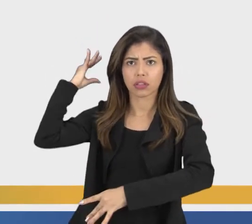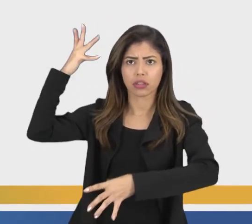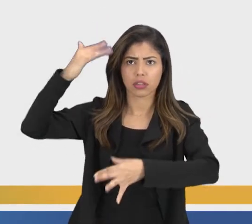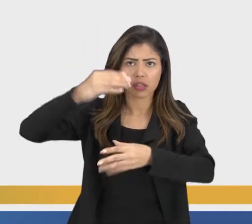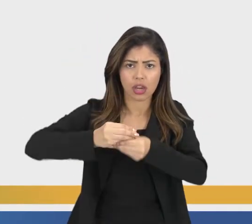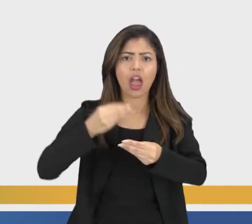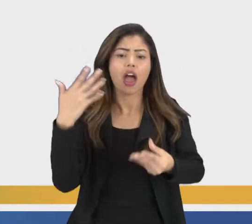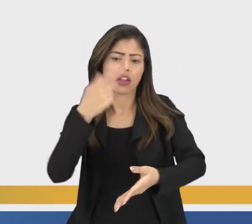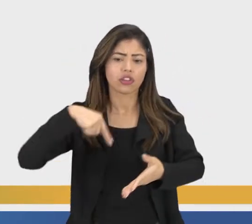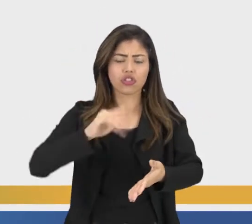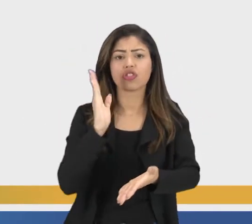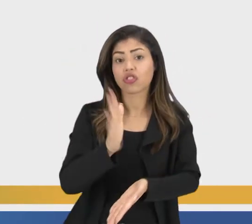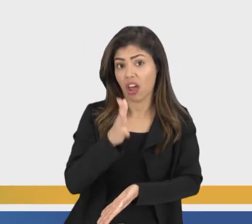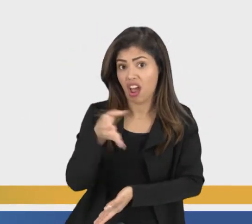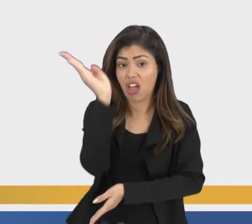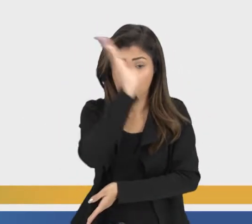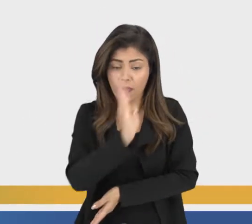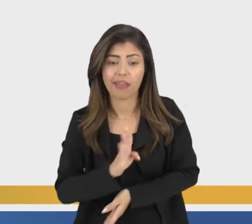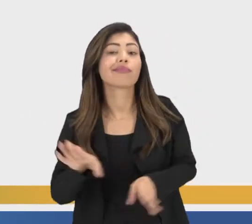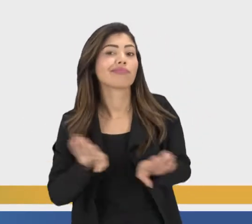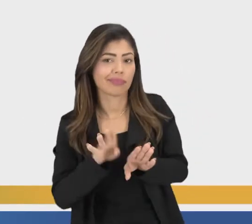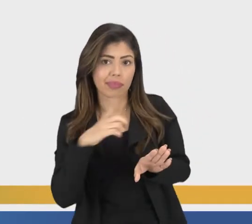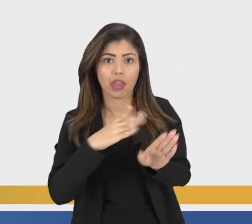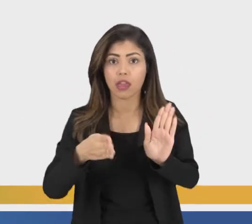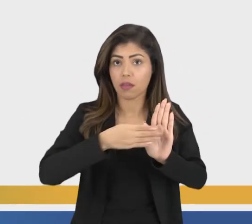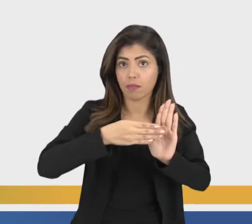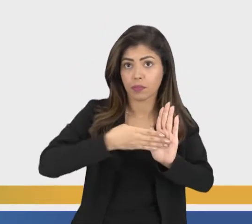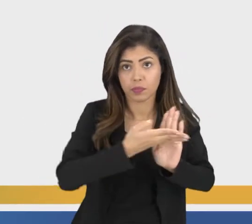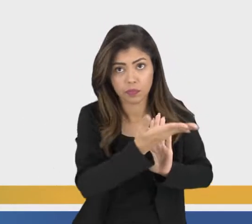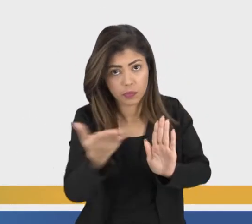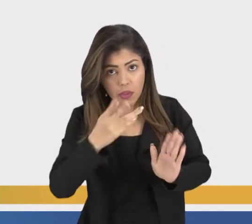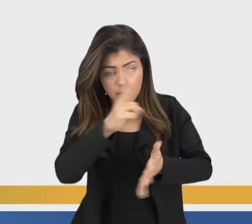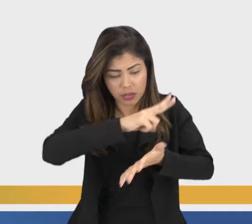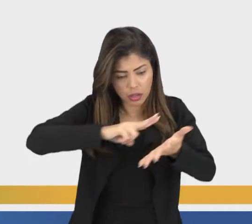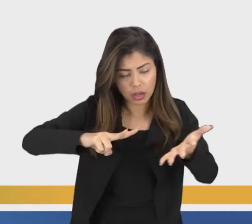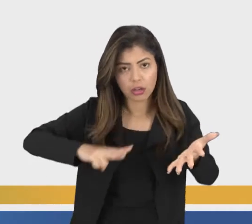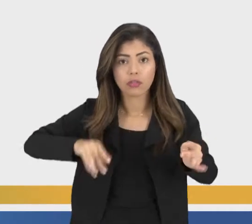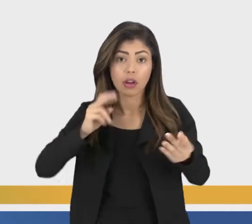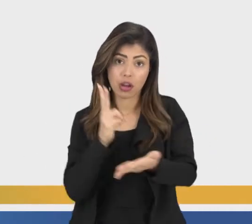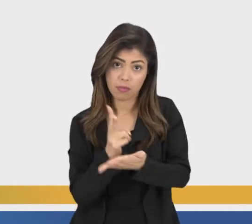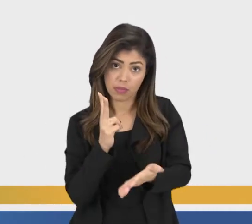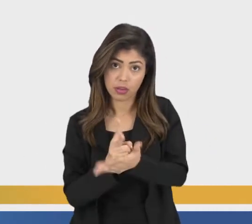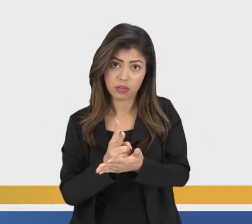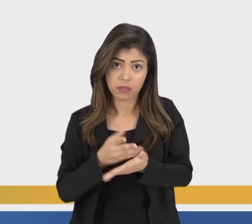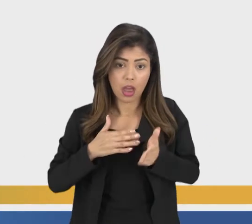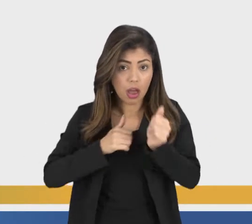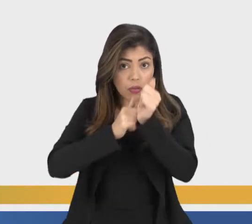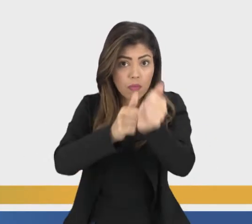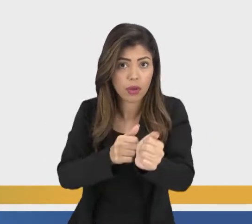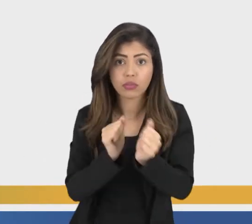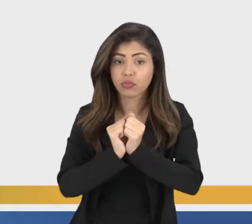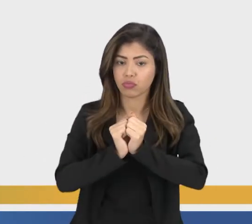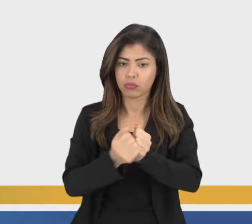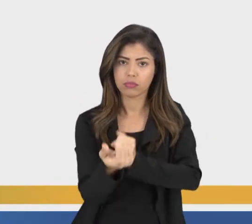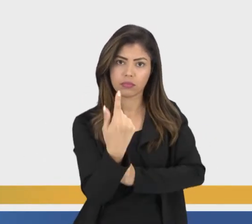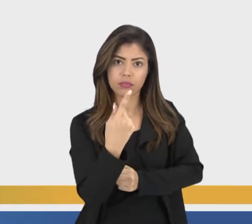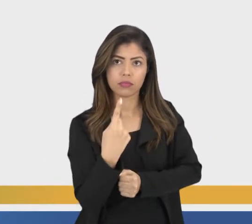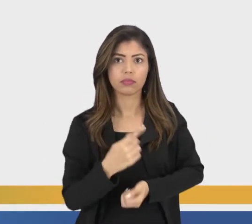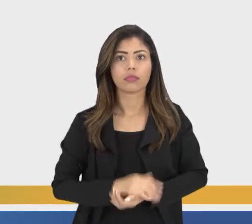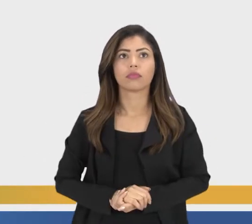nosso país. Temos uma citação, vou fazer a leitura da mesma, acompanhem junto